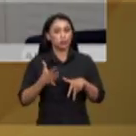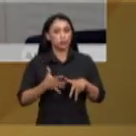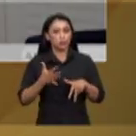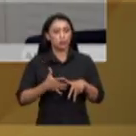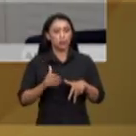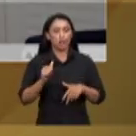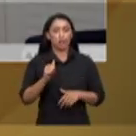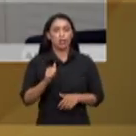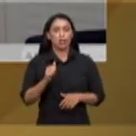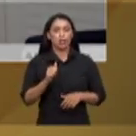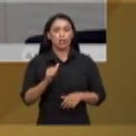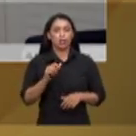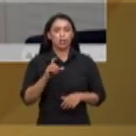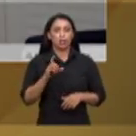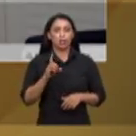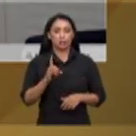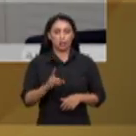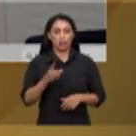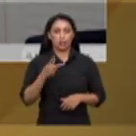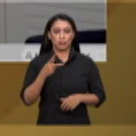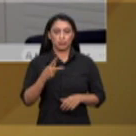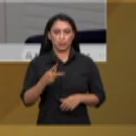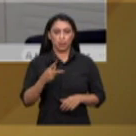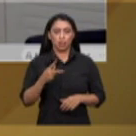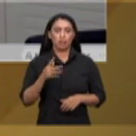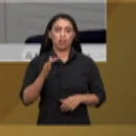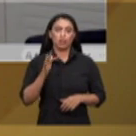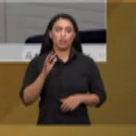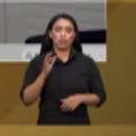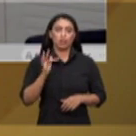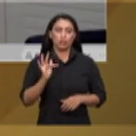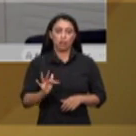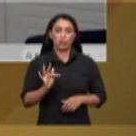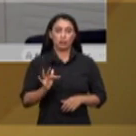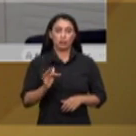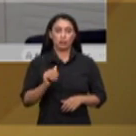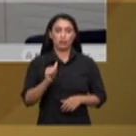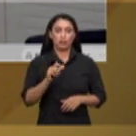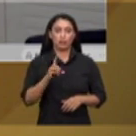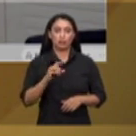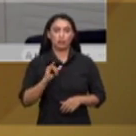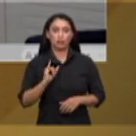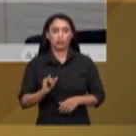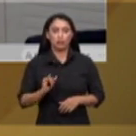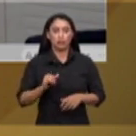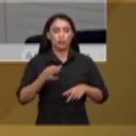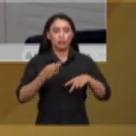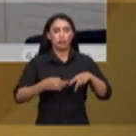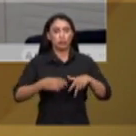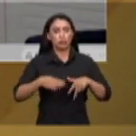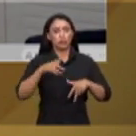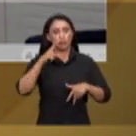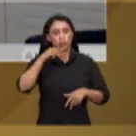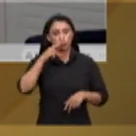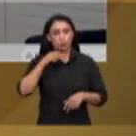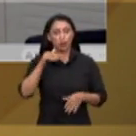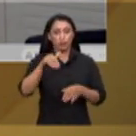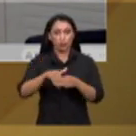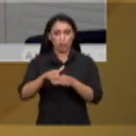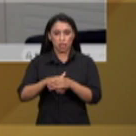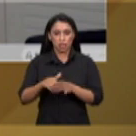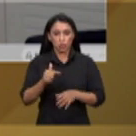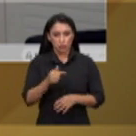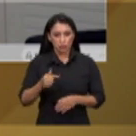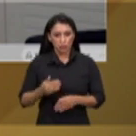das ADPFs, da ADI do ministro Gilmar Mendes, e a votação iniciar-se na semana seguinte,